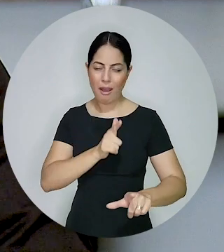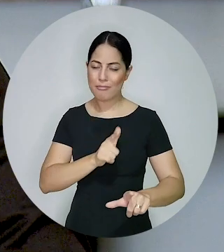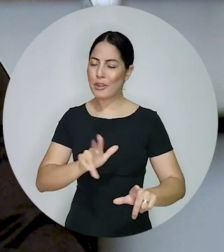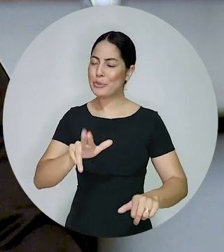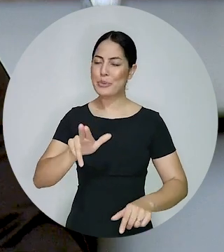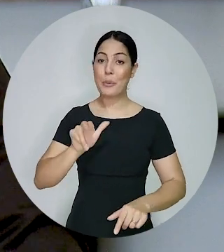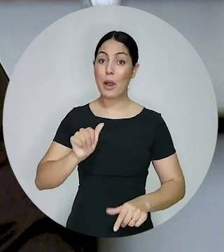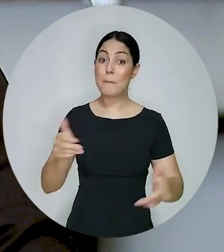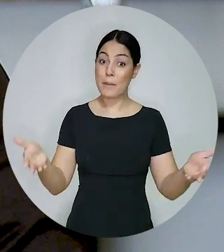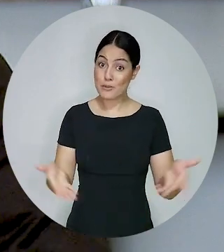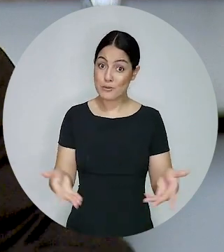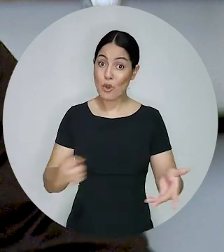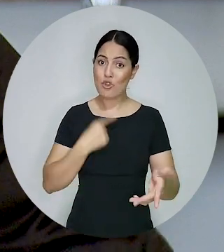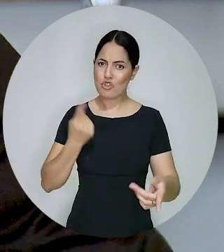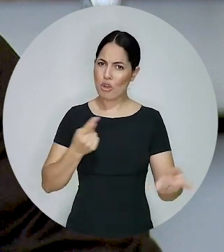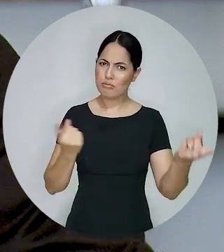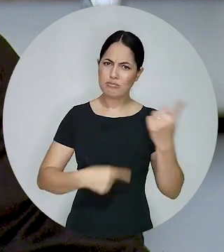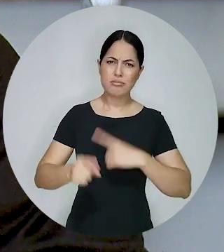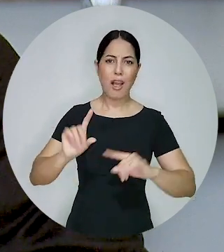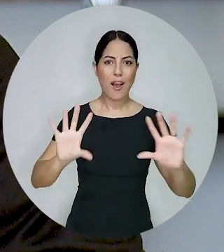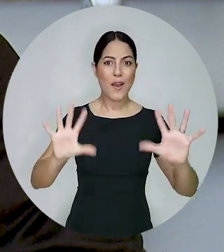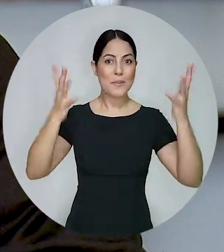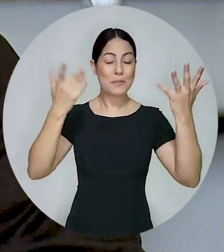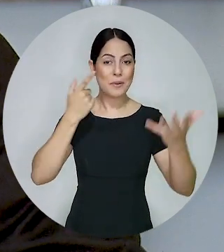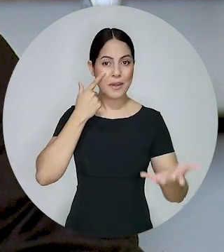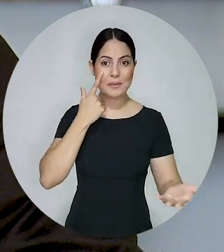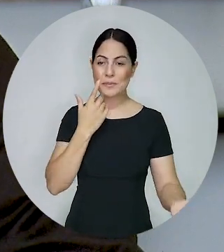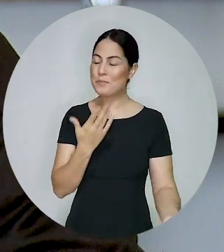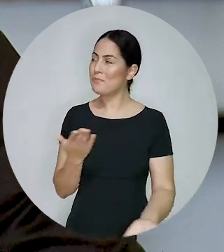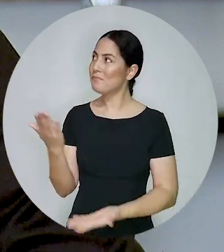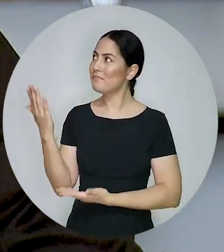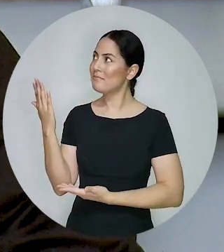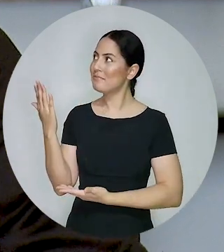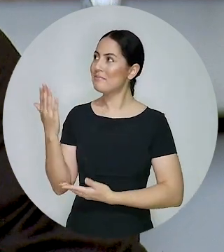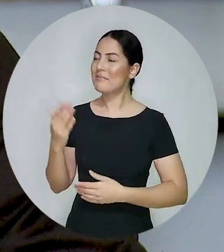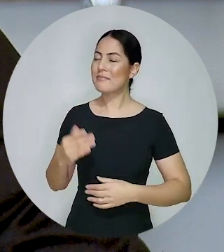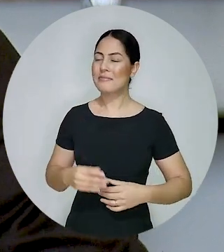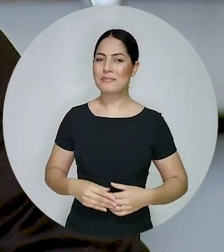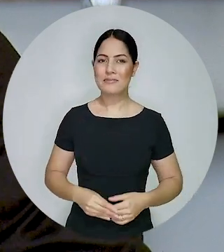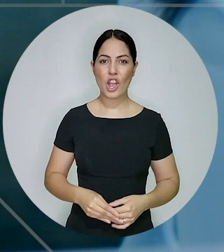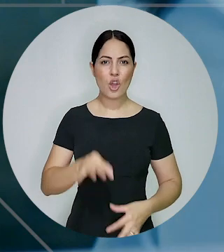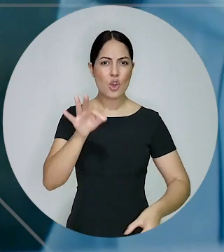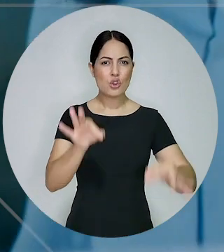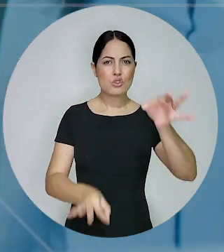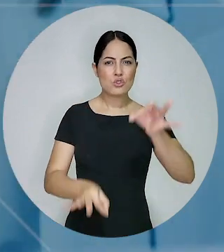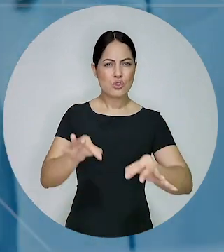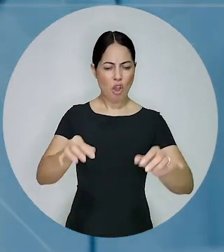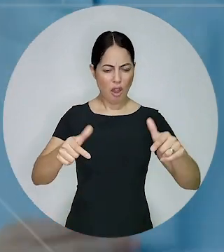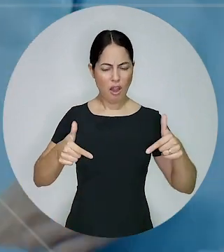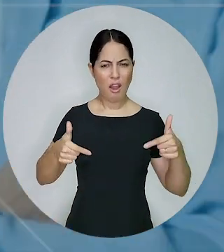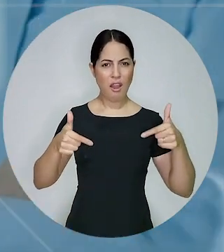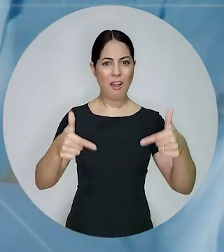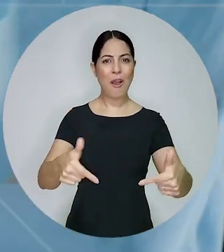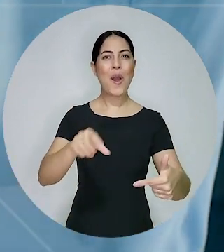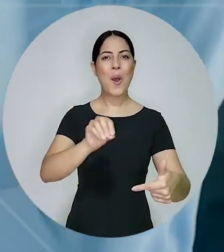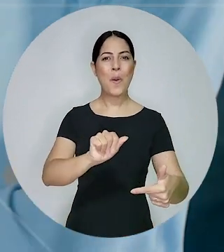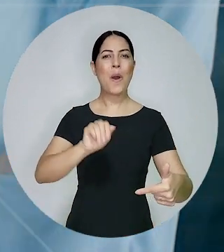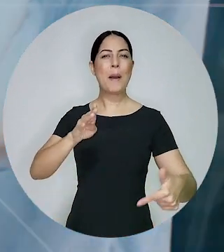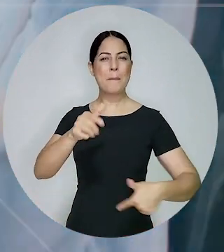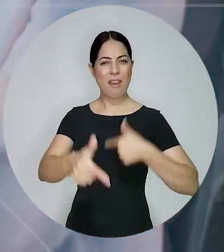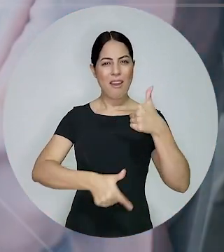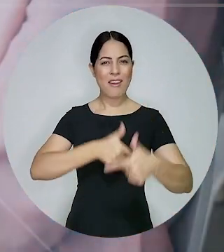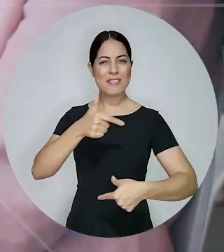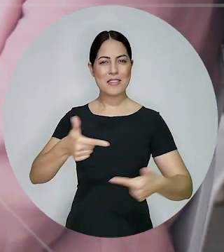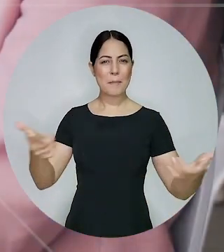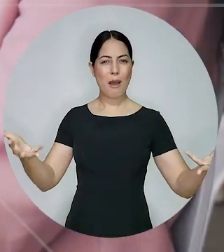foram fáceis e hoje é possível comemorar ainda mais. Confira no vídeo. Fazer justiça está na